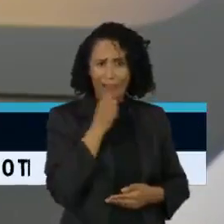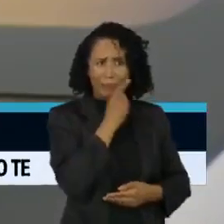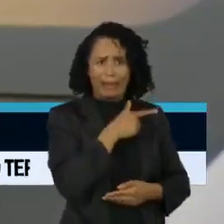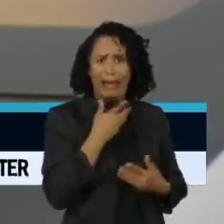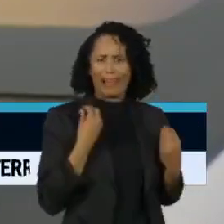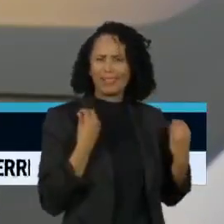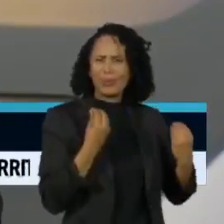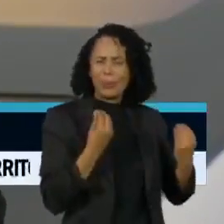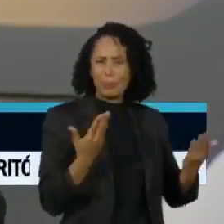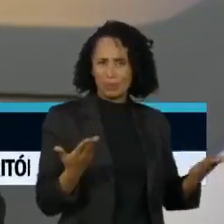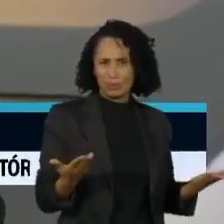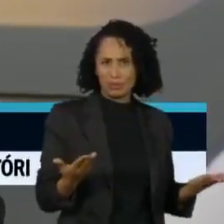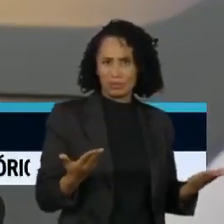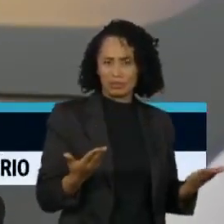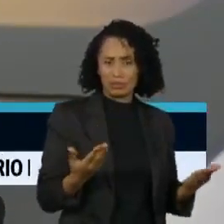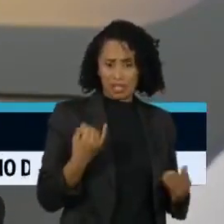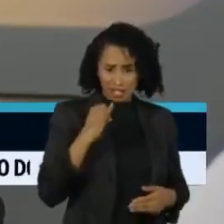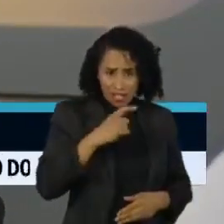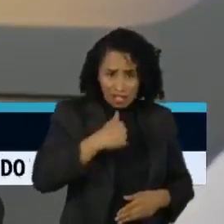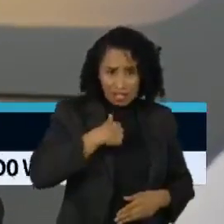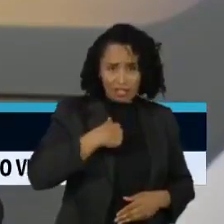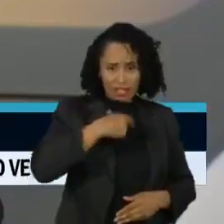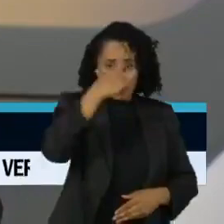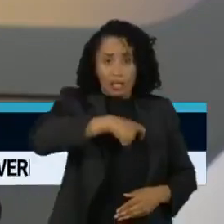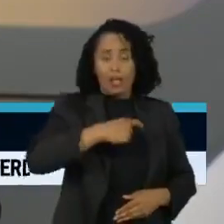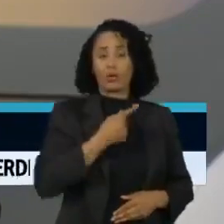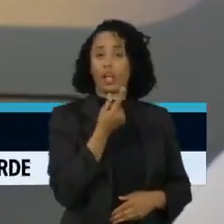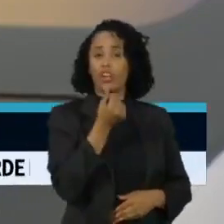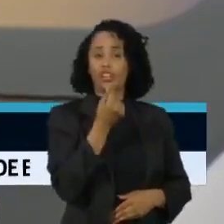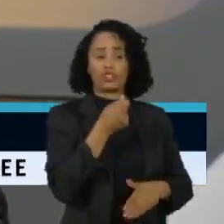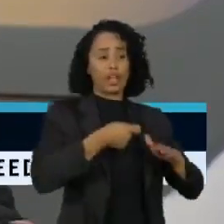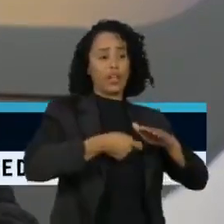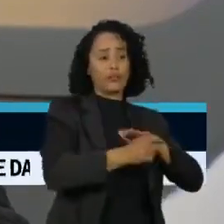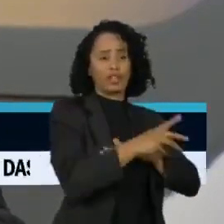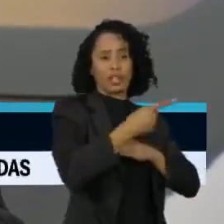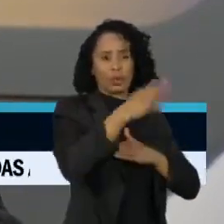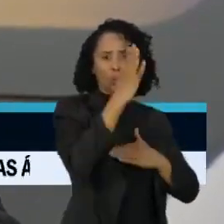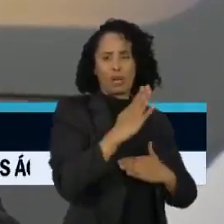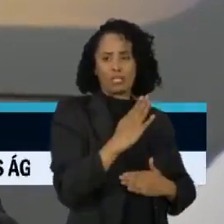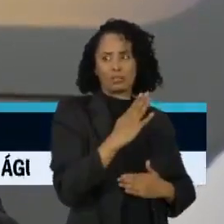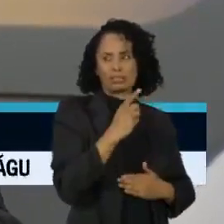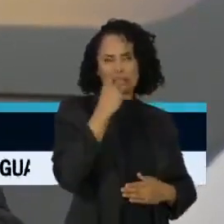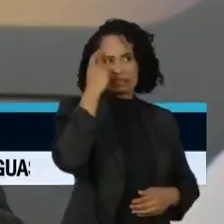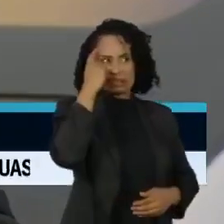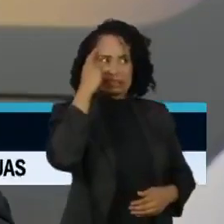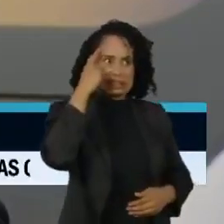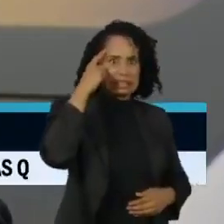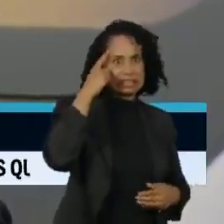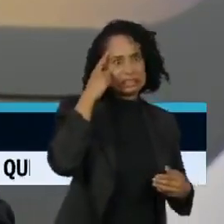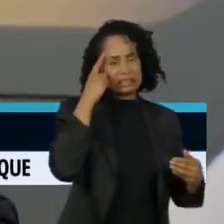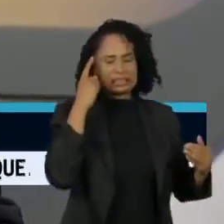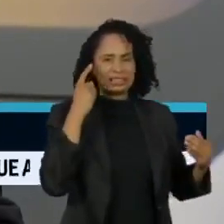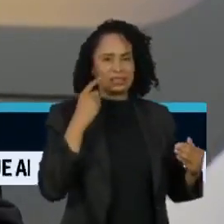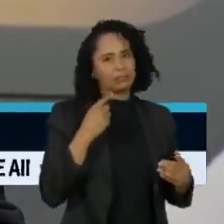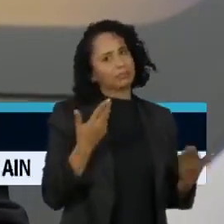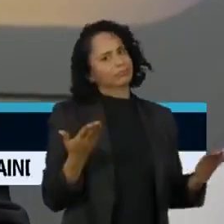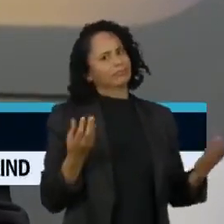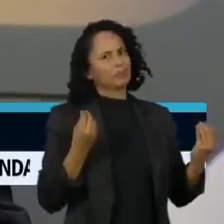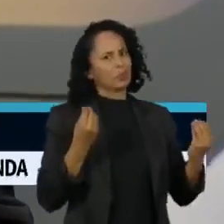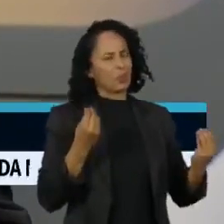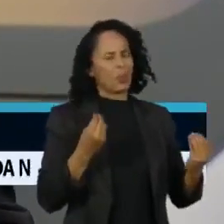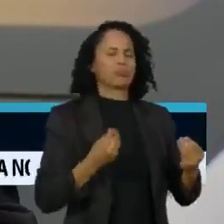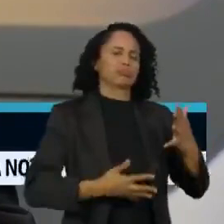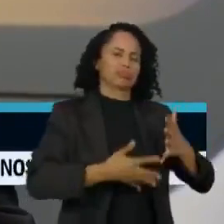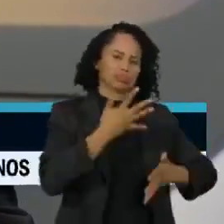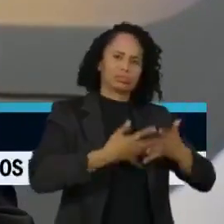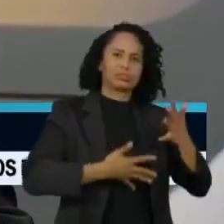grana. Eu estou com essa grana investida nesse país e fico pensando duas vezes antes de deixar o dinheiro aí. Então, sem dúvida nenhuma, isso atrapalha.